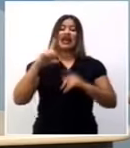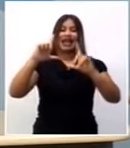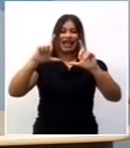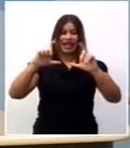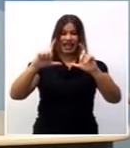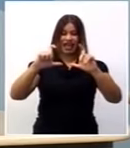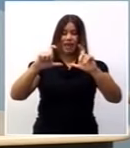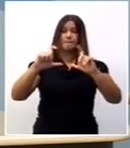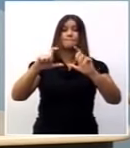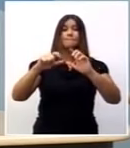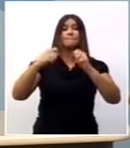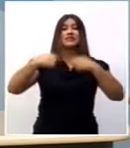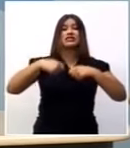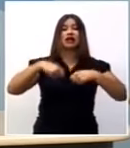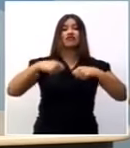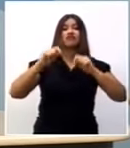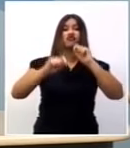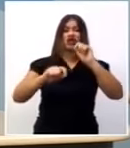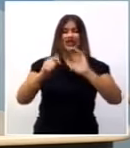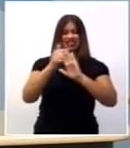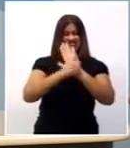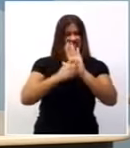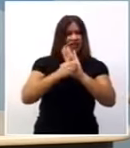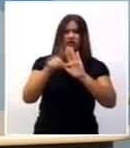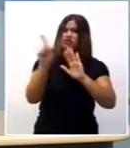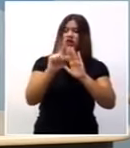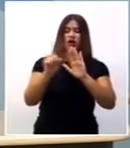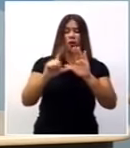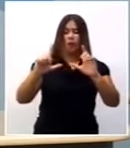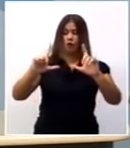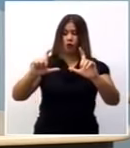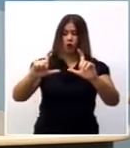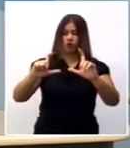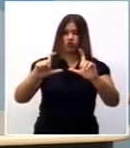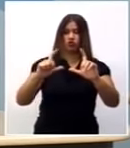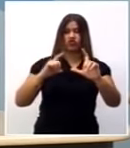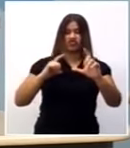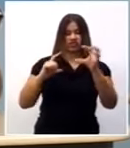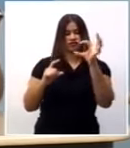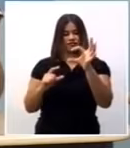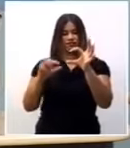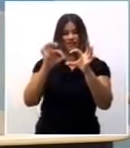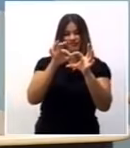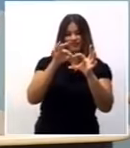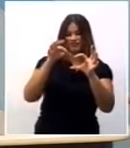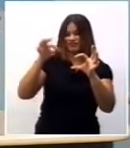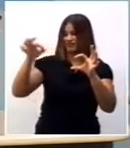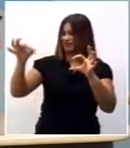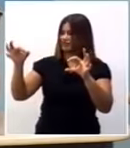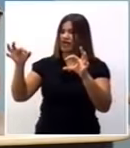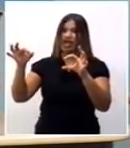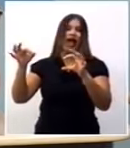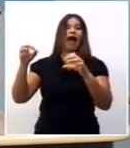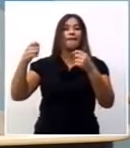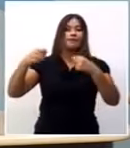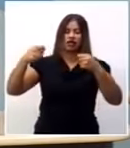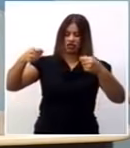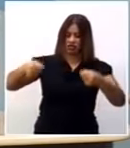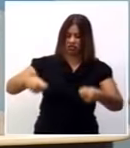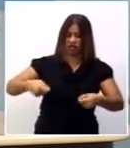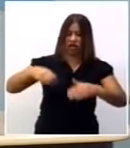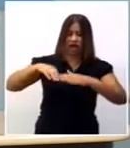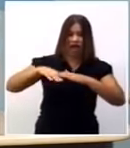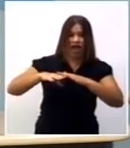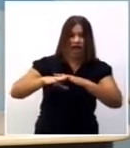ver a foto que você tirou. E você muitas vezes perdia essa foto, porque essa foto não ficou bem batida, ficou com a